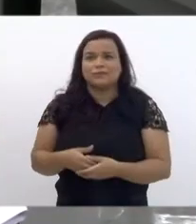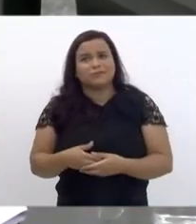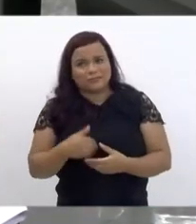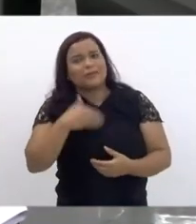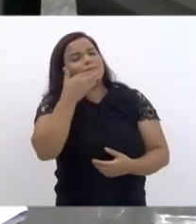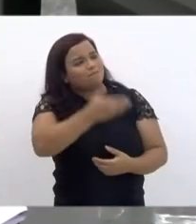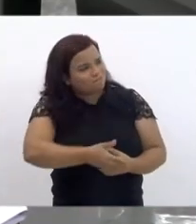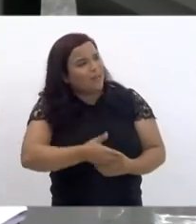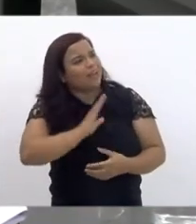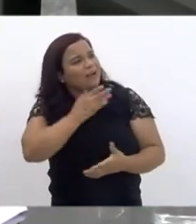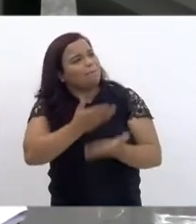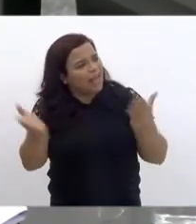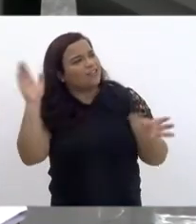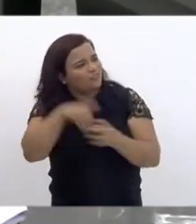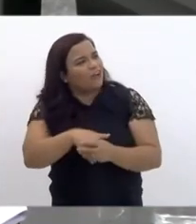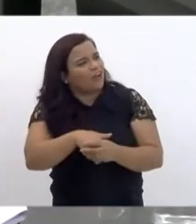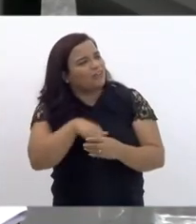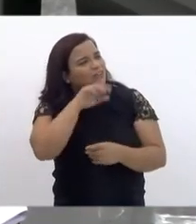perde a piada, né?